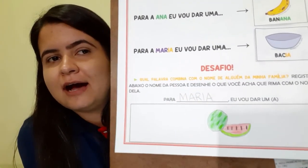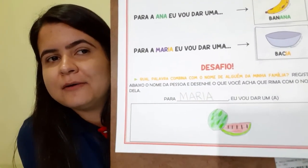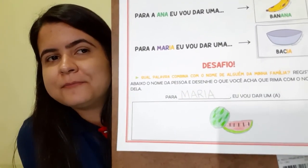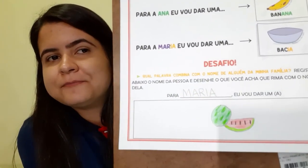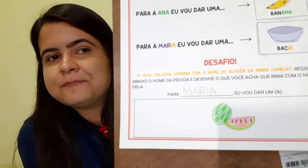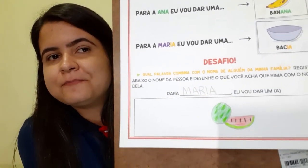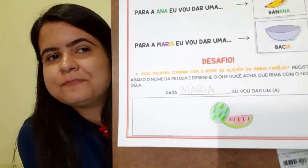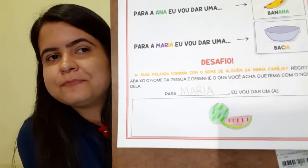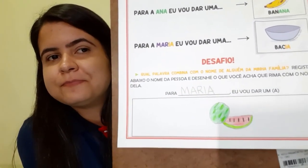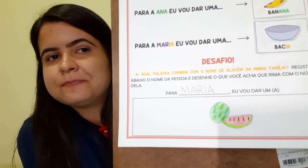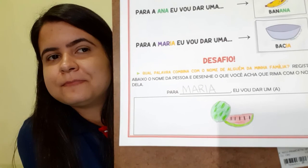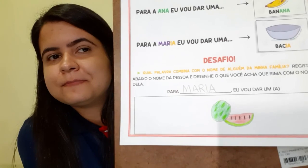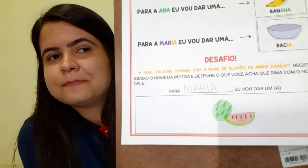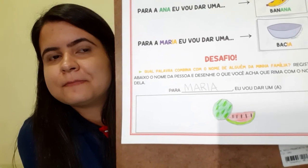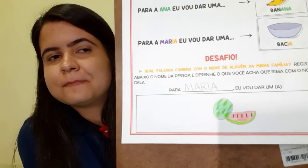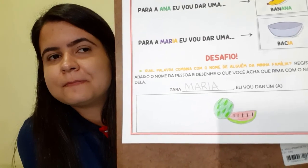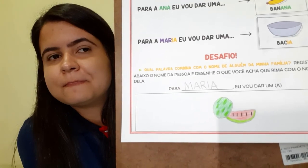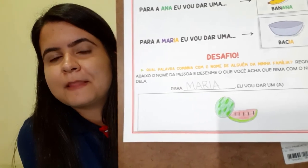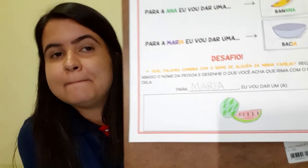melancia.